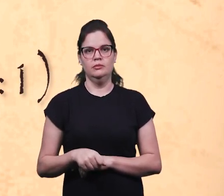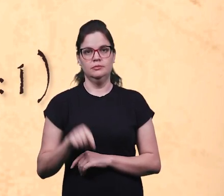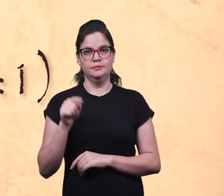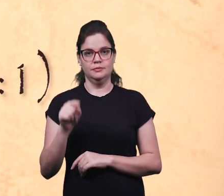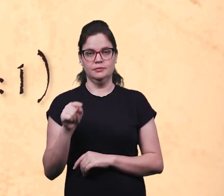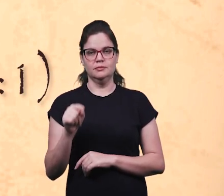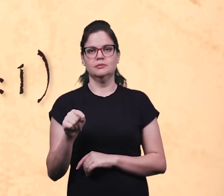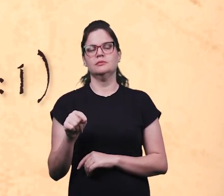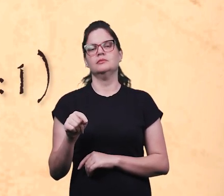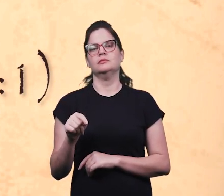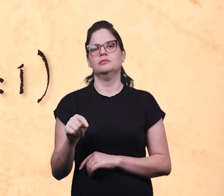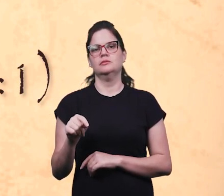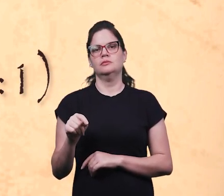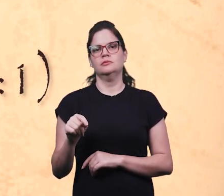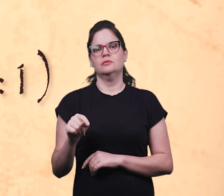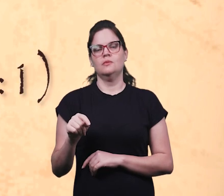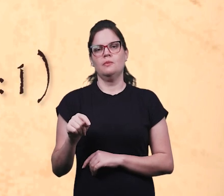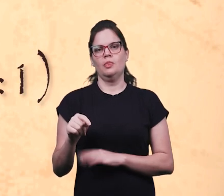Artaxerxes aparece na Bíblia,